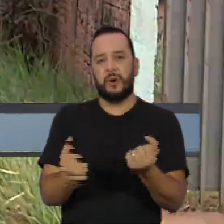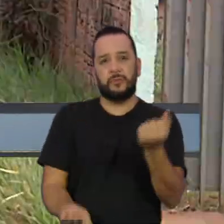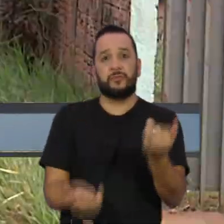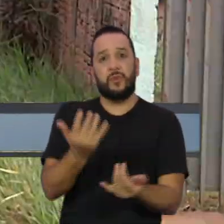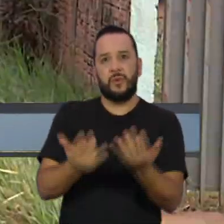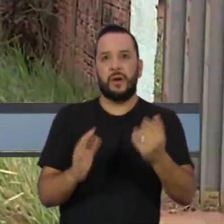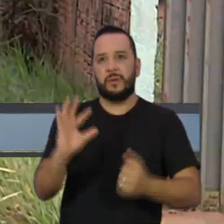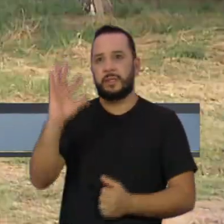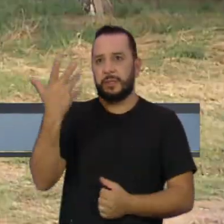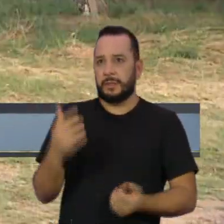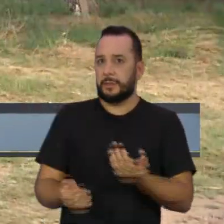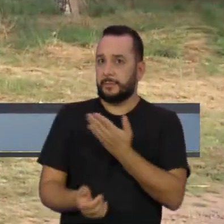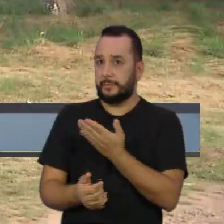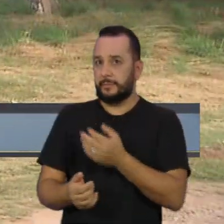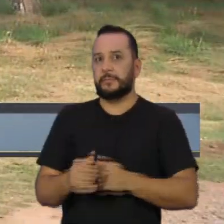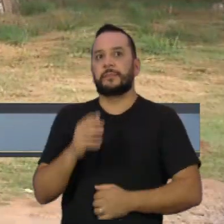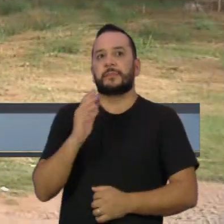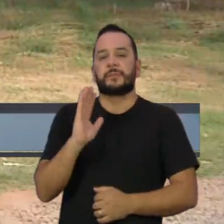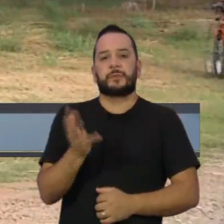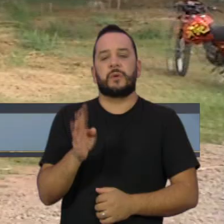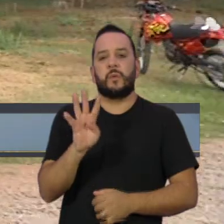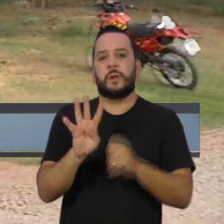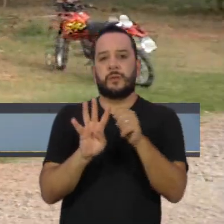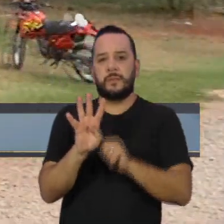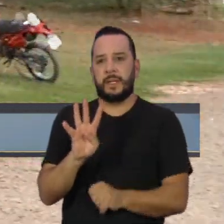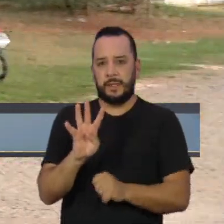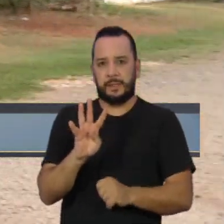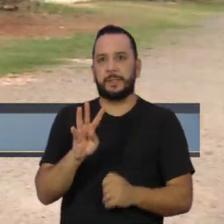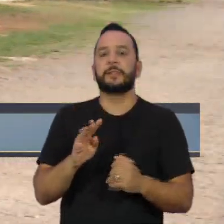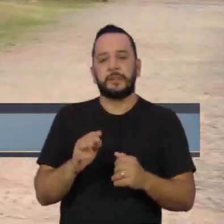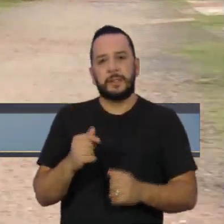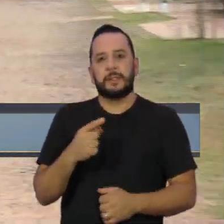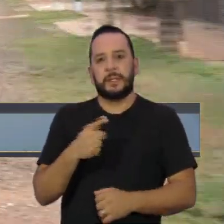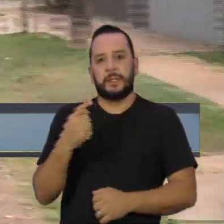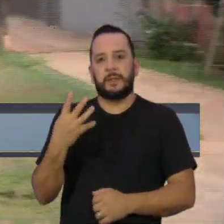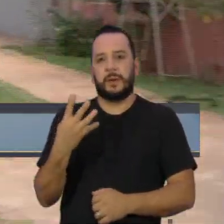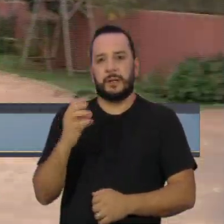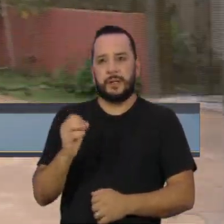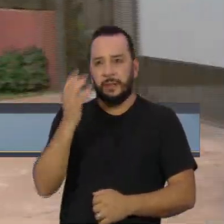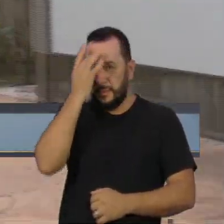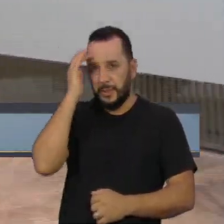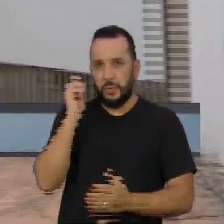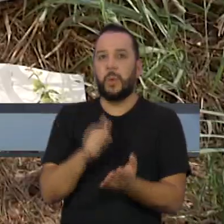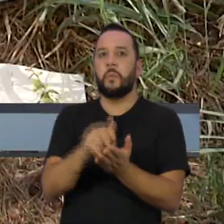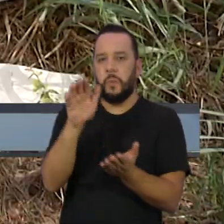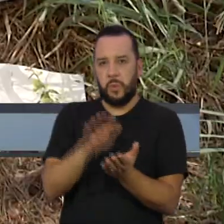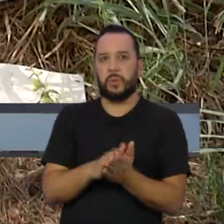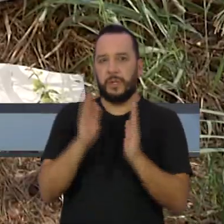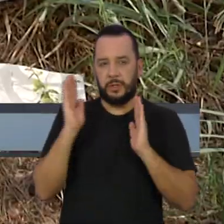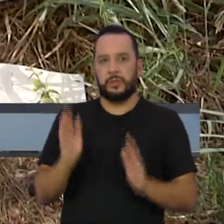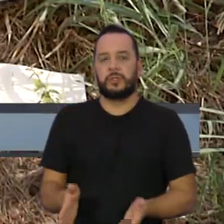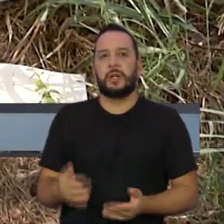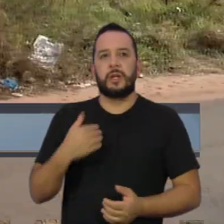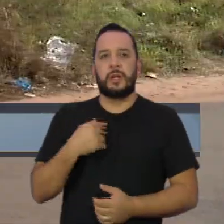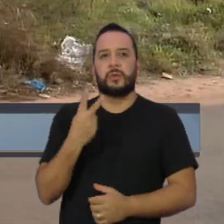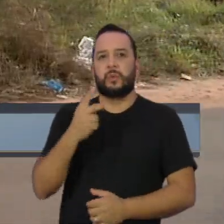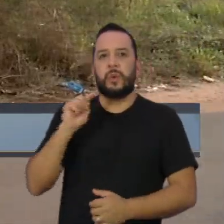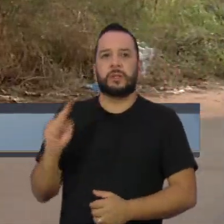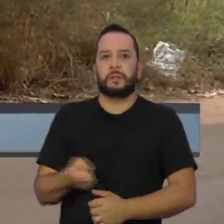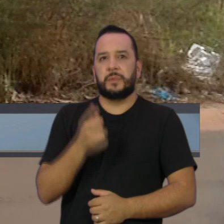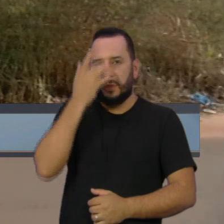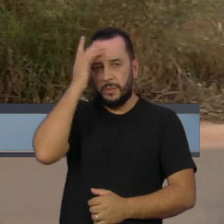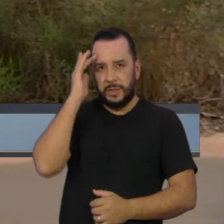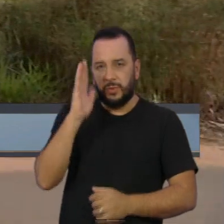Queimadas nos primeiros quatro meses do ano 140 pessoas foram montadas e mais de duas